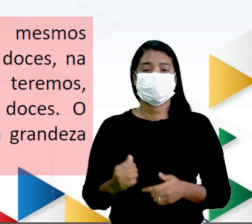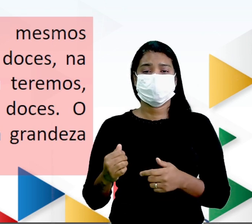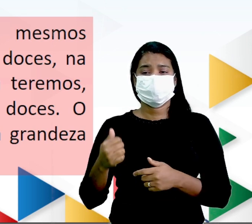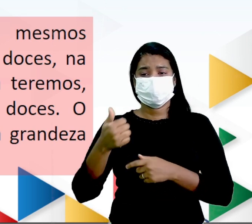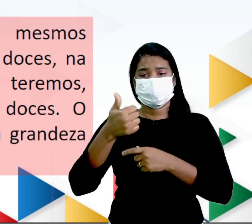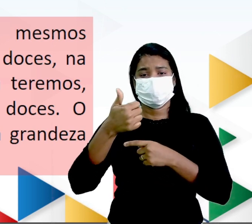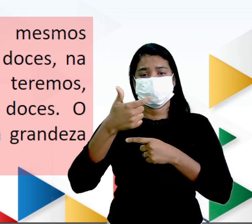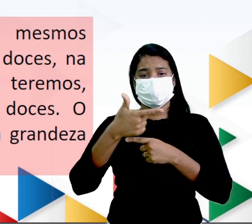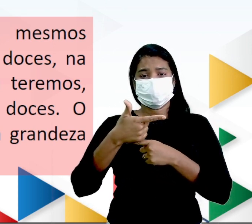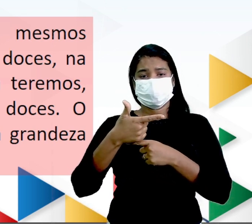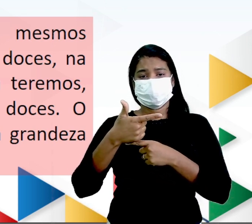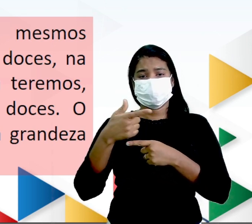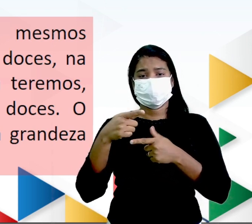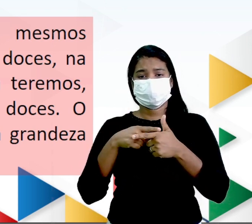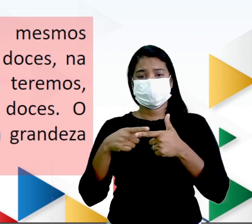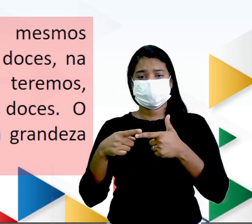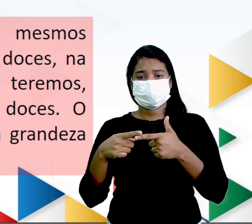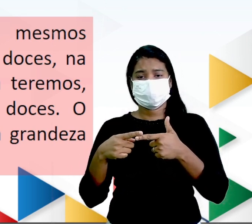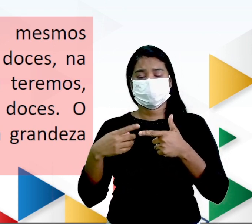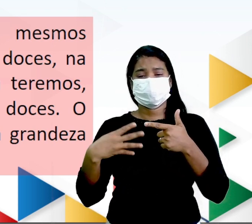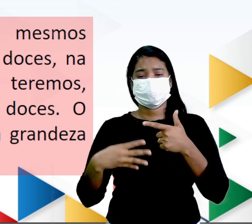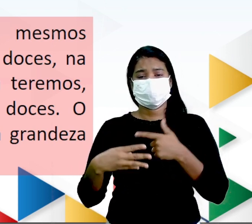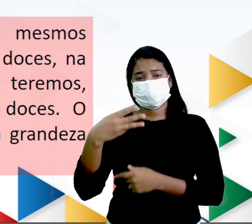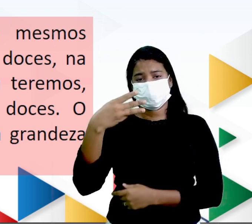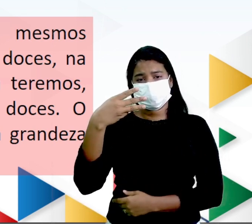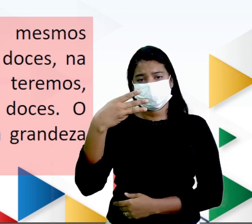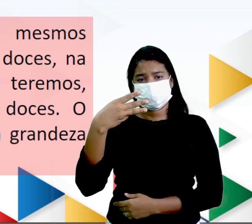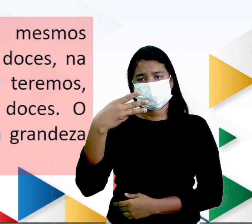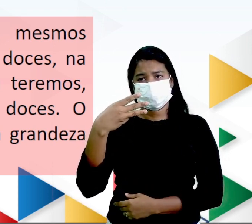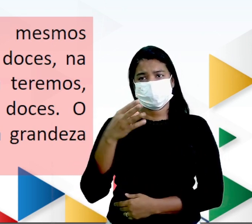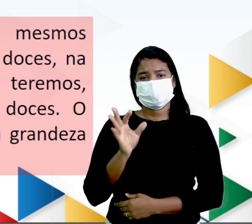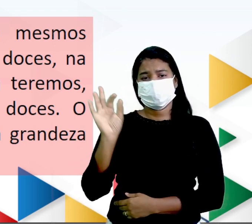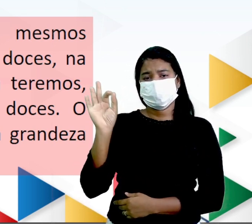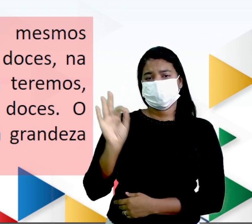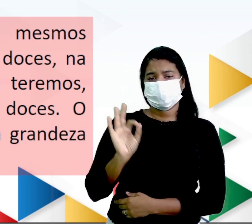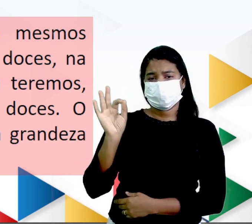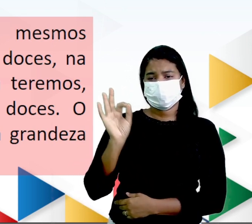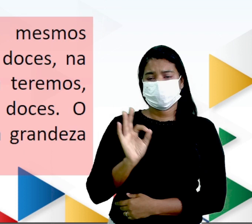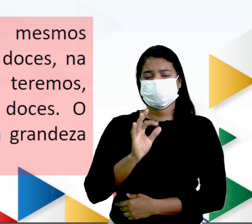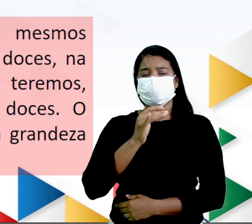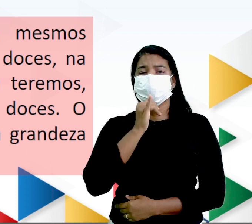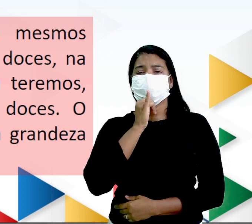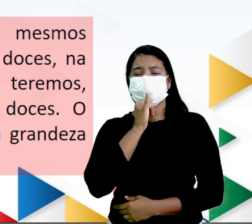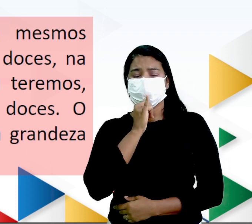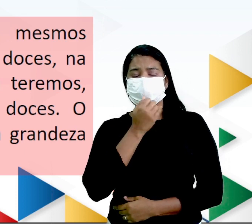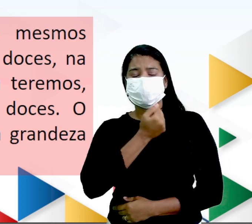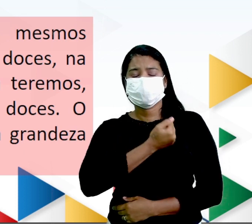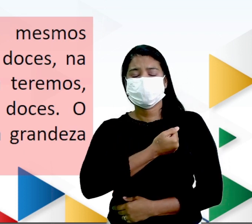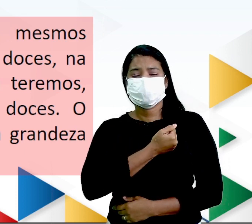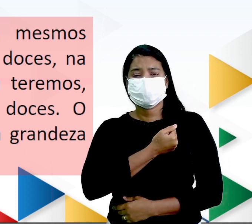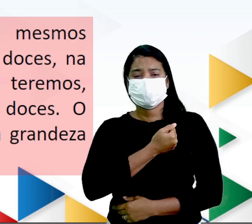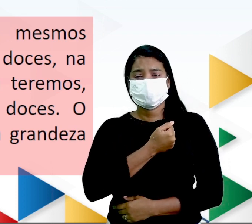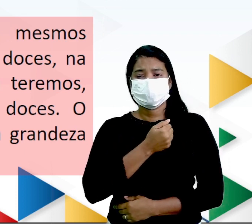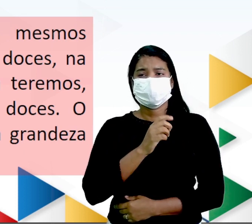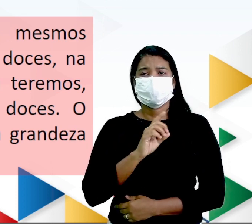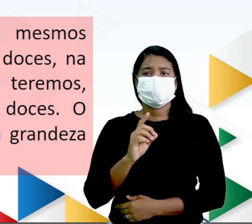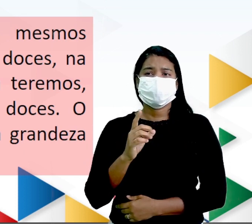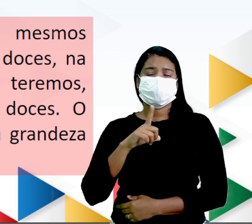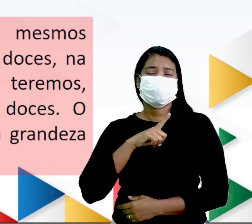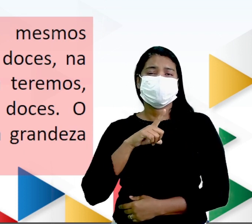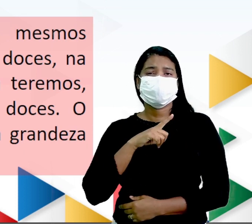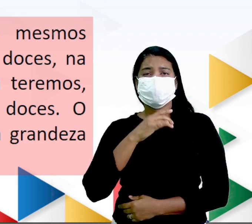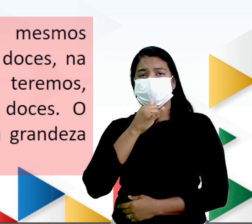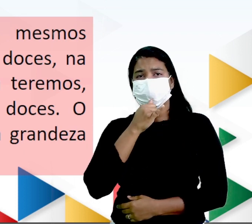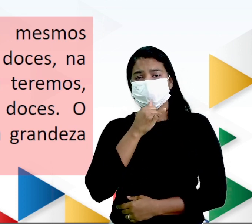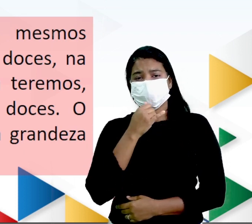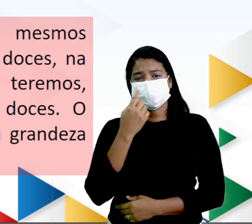4 dá exatamente 3. Então, nessa taxa, se ela for, por exemplo, um número decimal, se eu tivesse aí